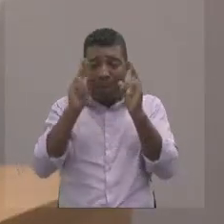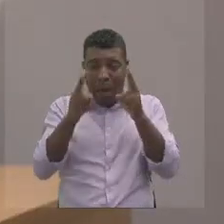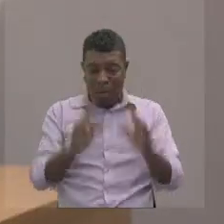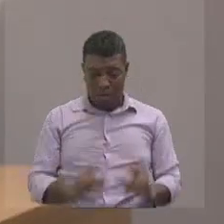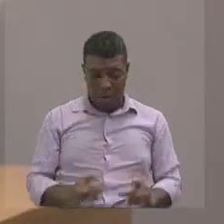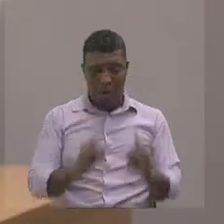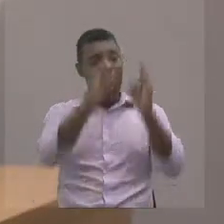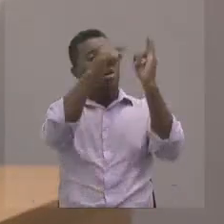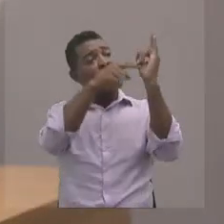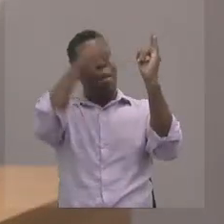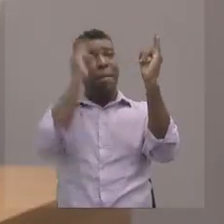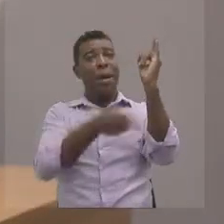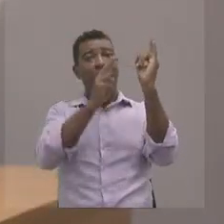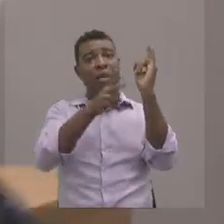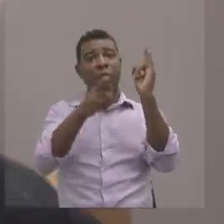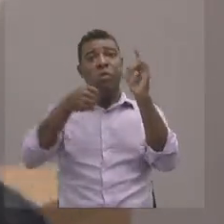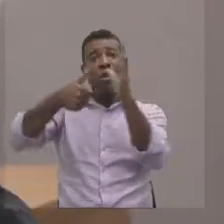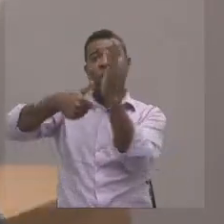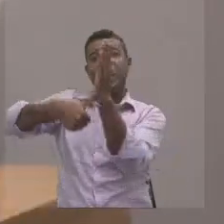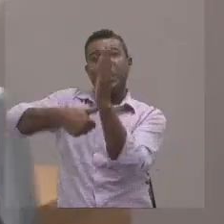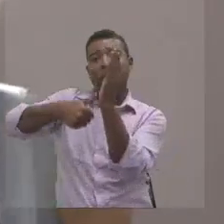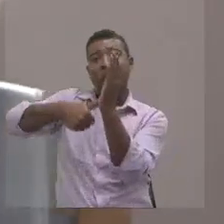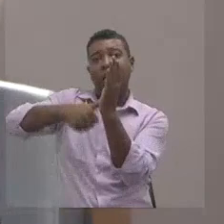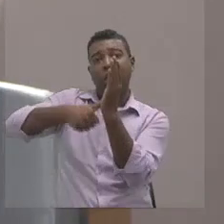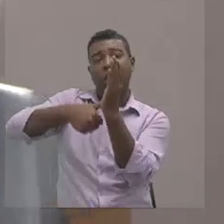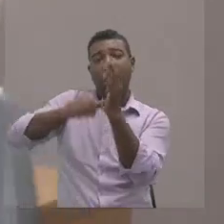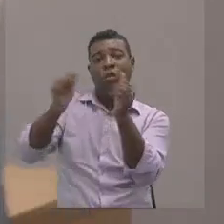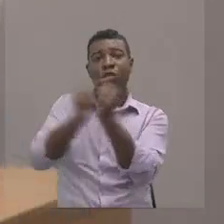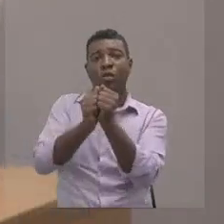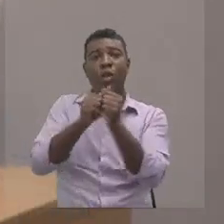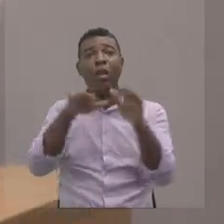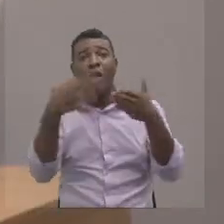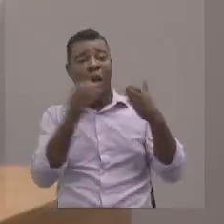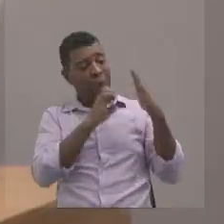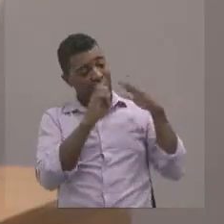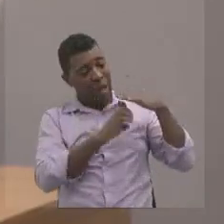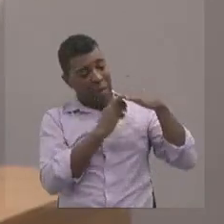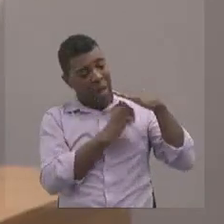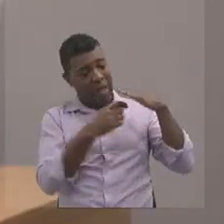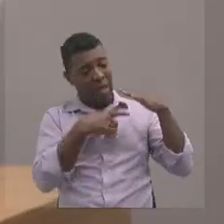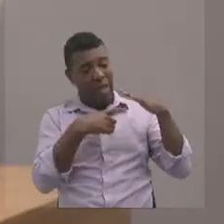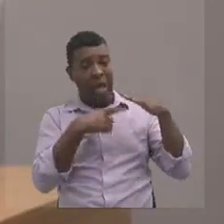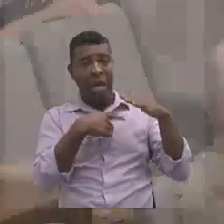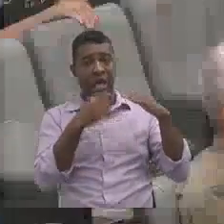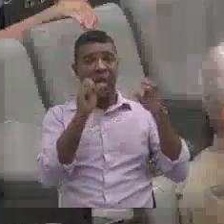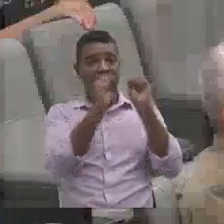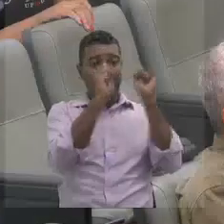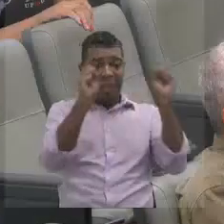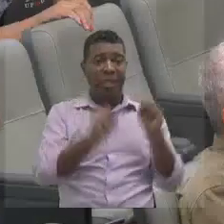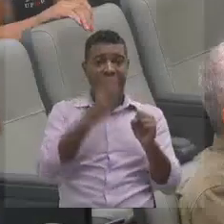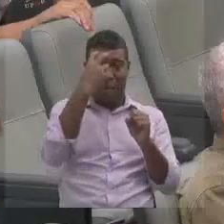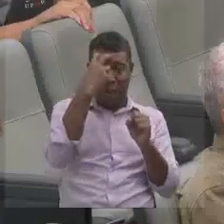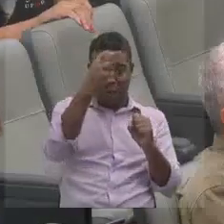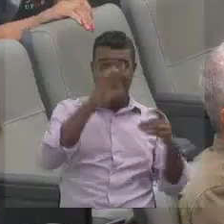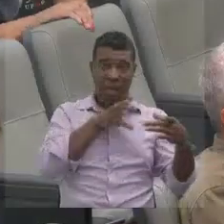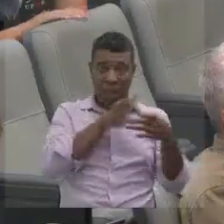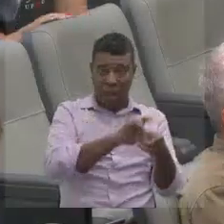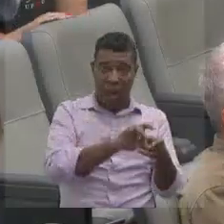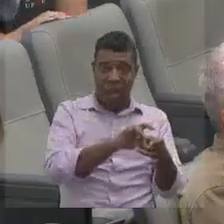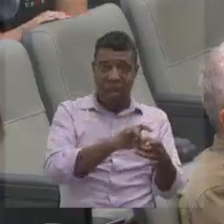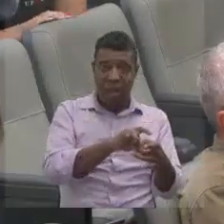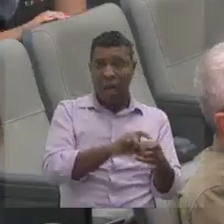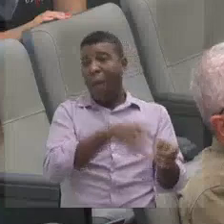empresas de transporte Metropolitano então assim as empresas têm o sistema de inteligência integrado tem os mesmos